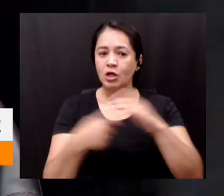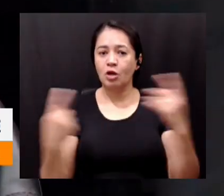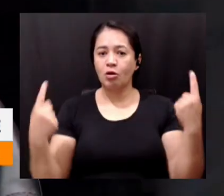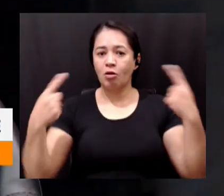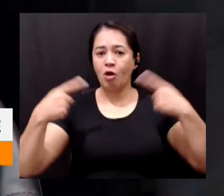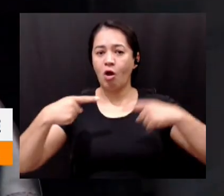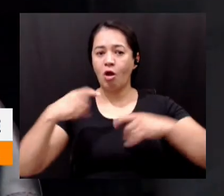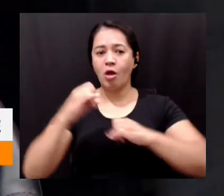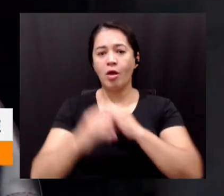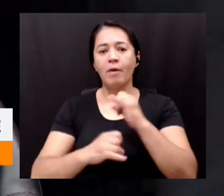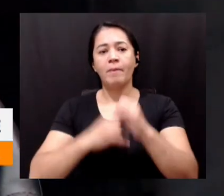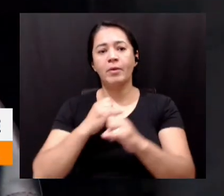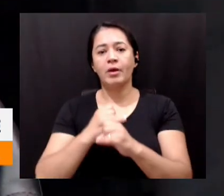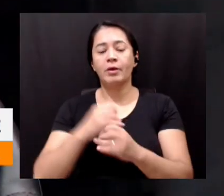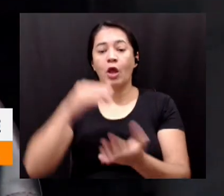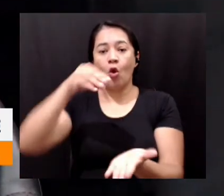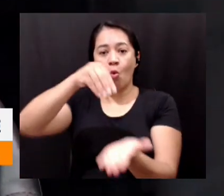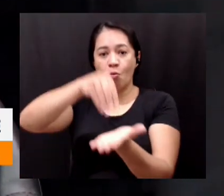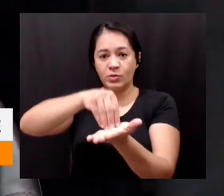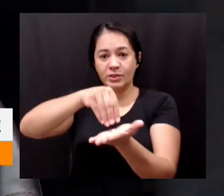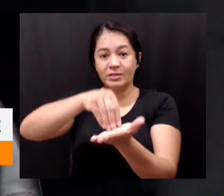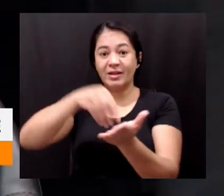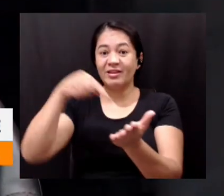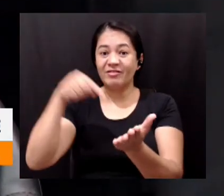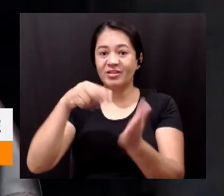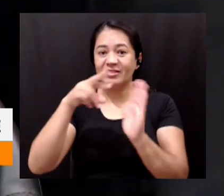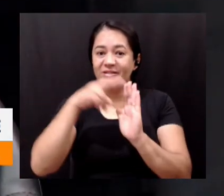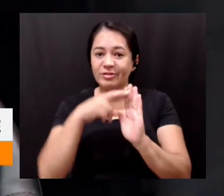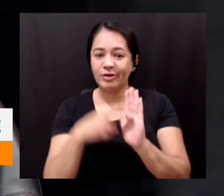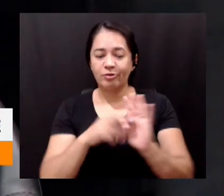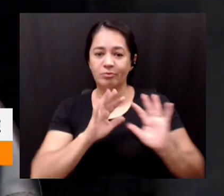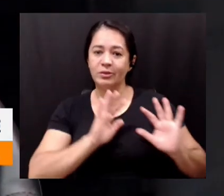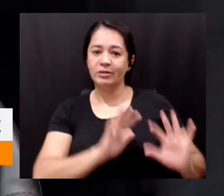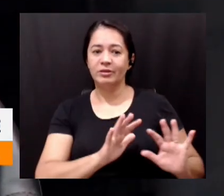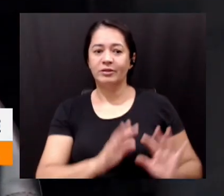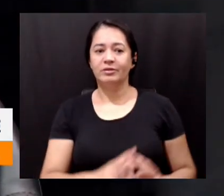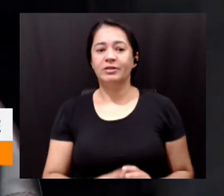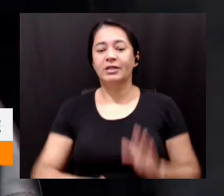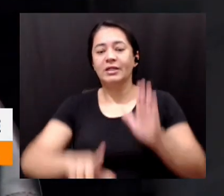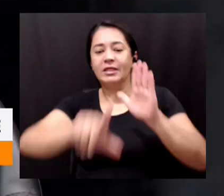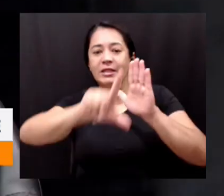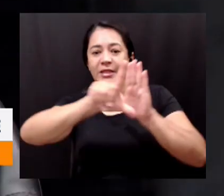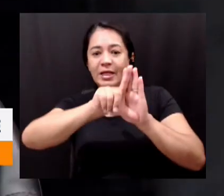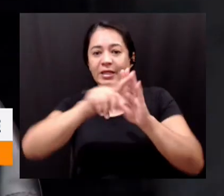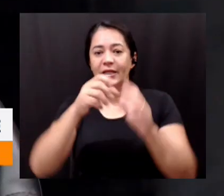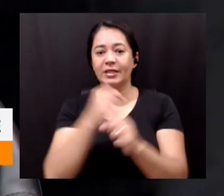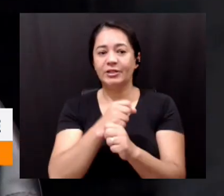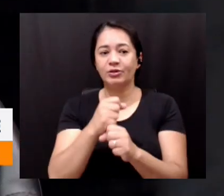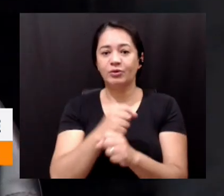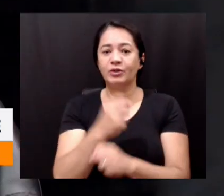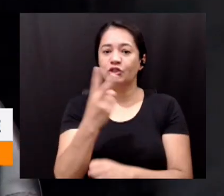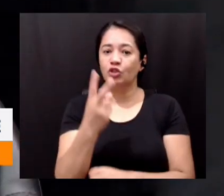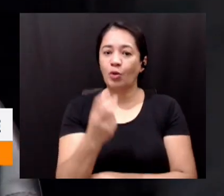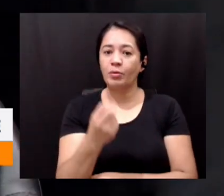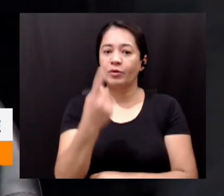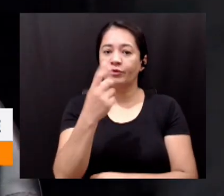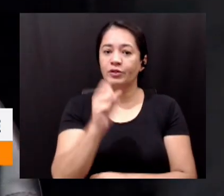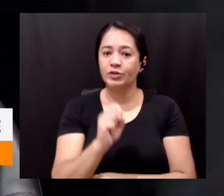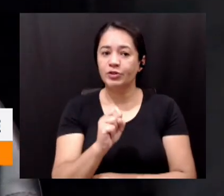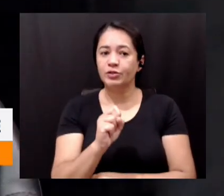da Fazenda que regulamenta essa situação. Uhum. Lá na lei de 2018, era o Ministério da Economia, e